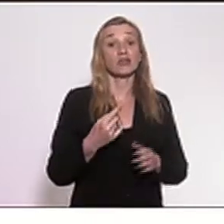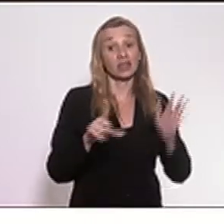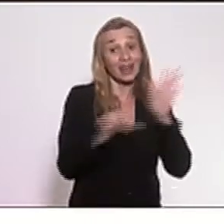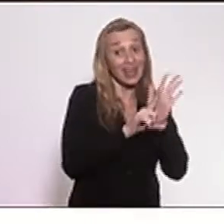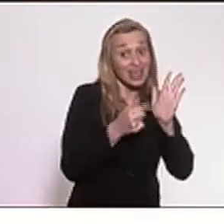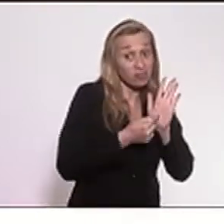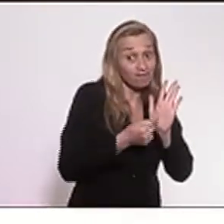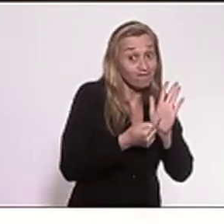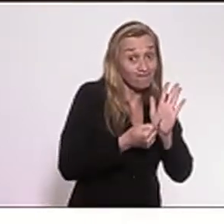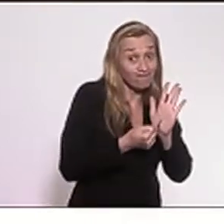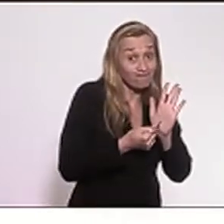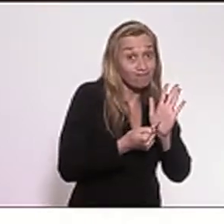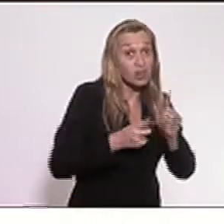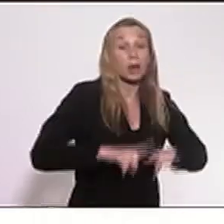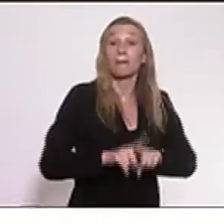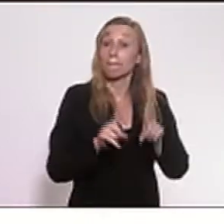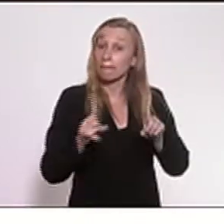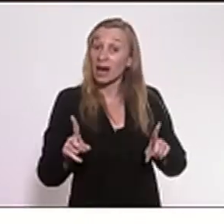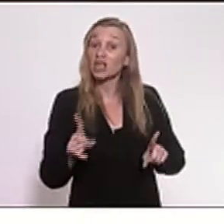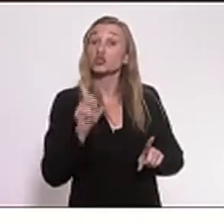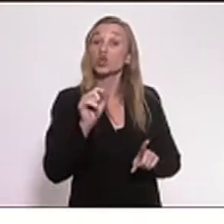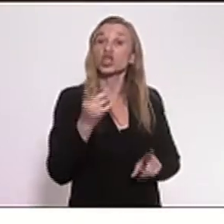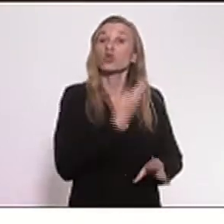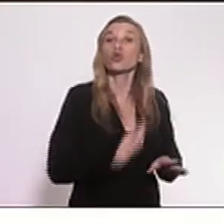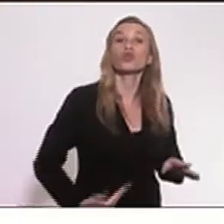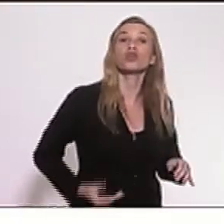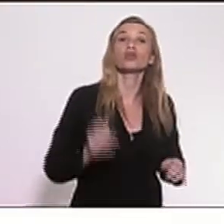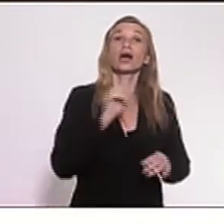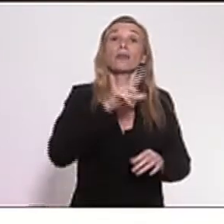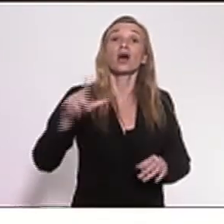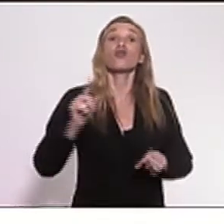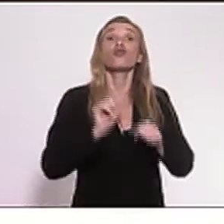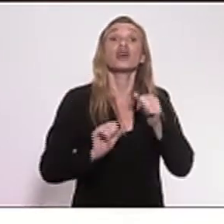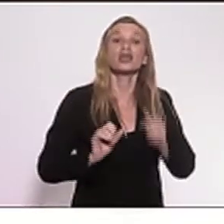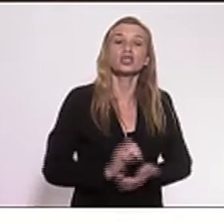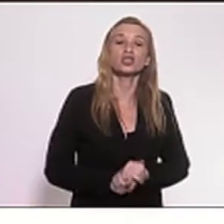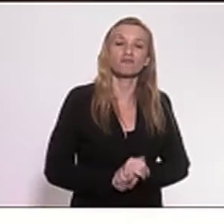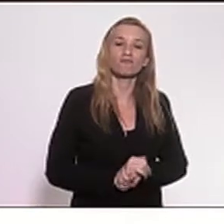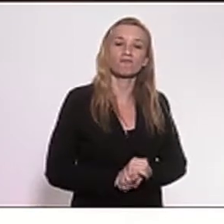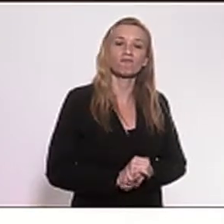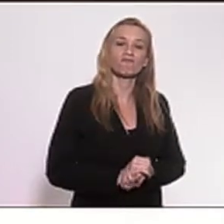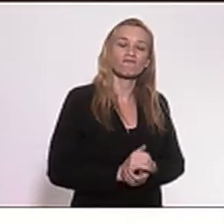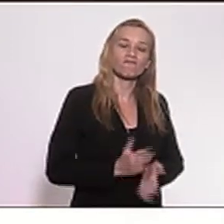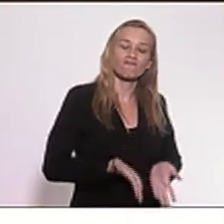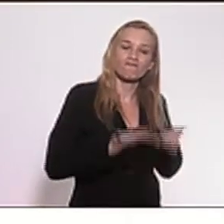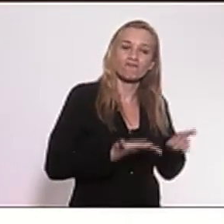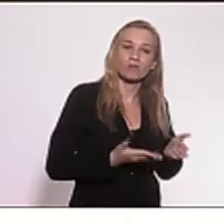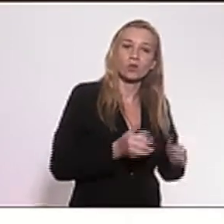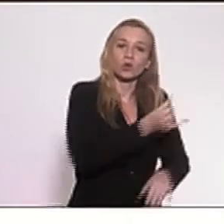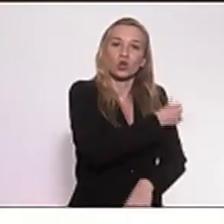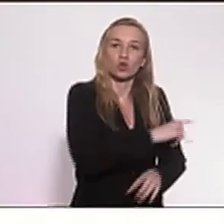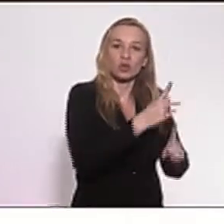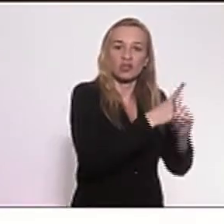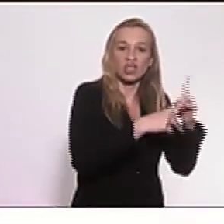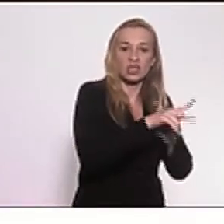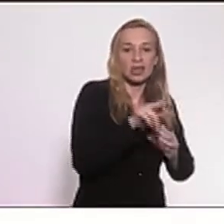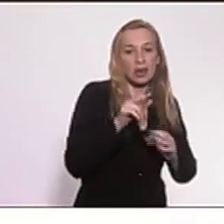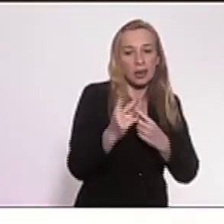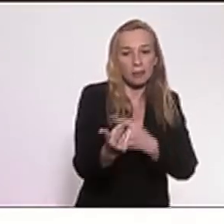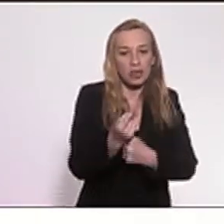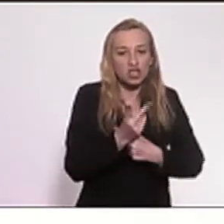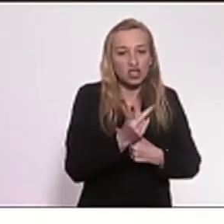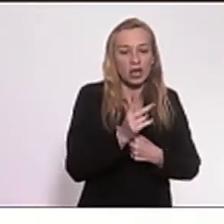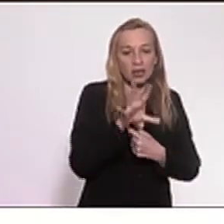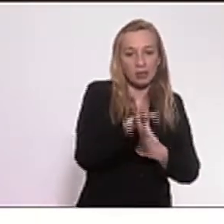lei. Mas o que o governo Sérgio Cabral fez? Estimulou o Rio Previdência a pegar 5 bilhões de reais